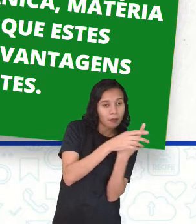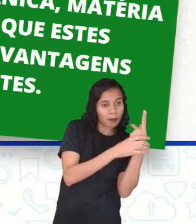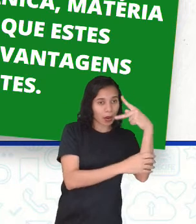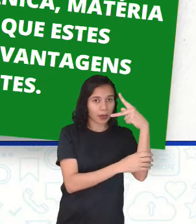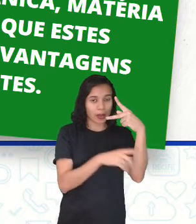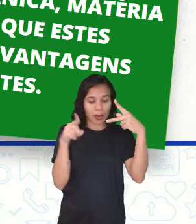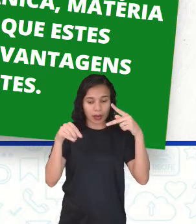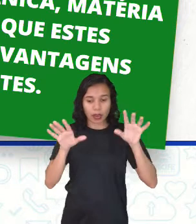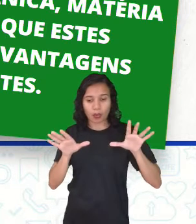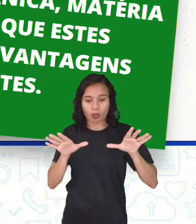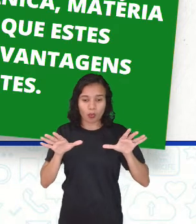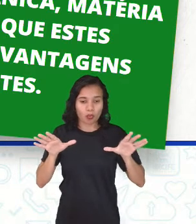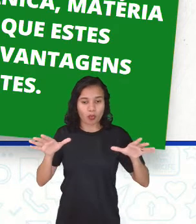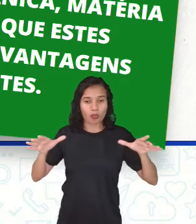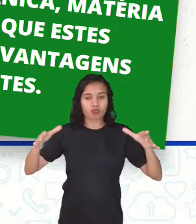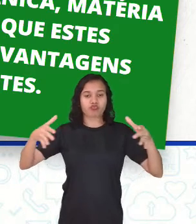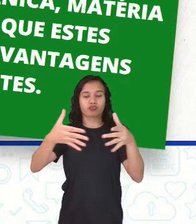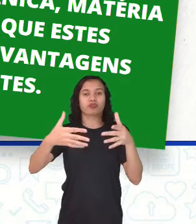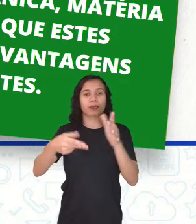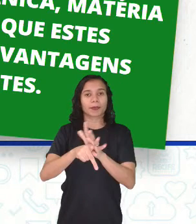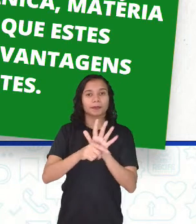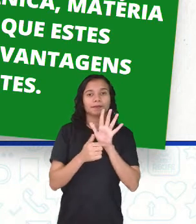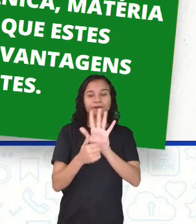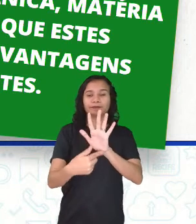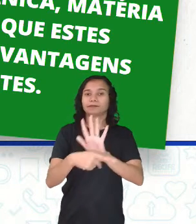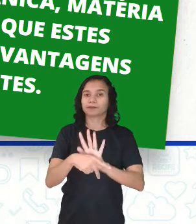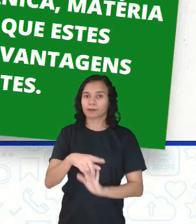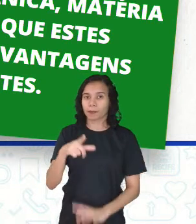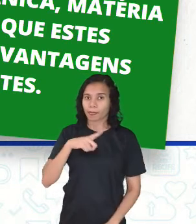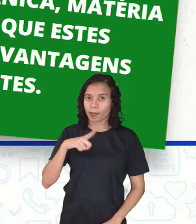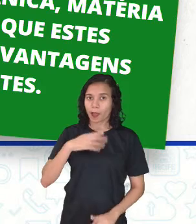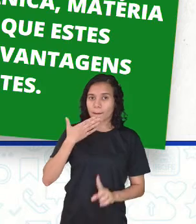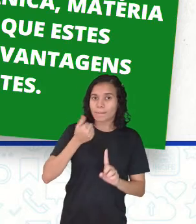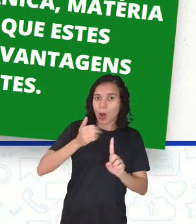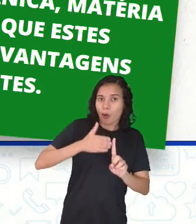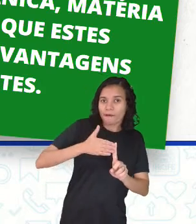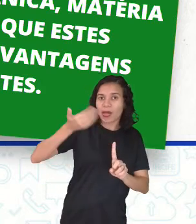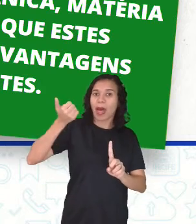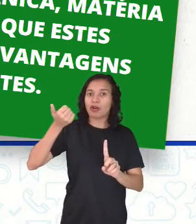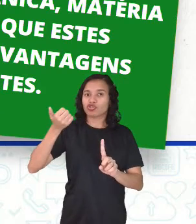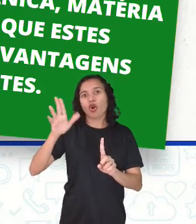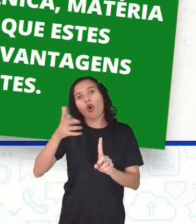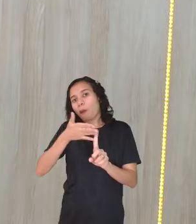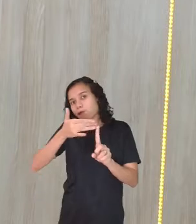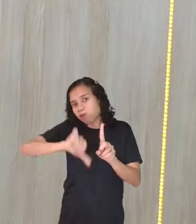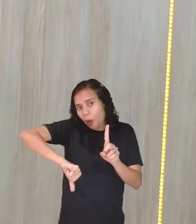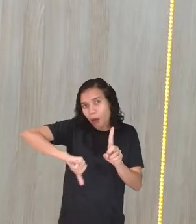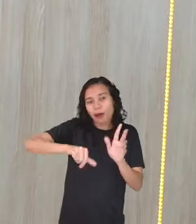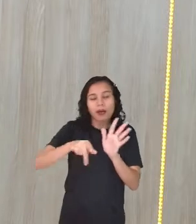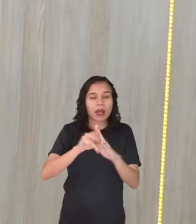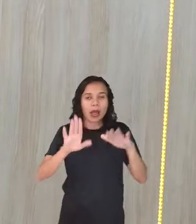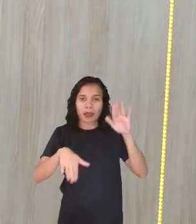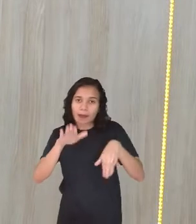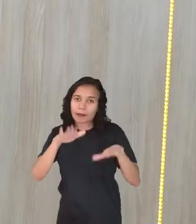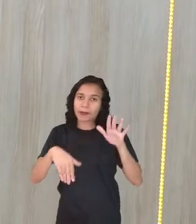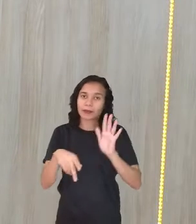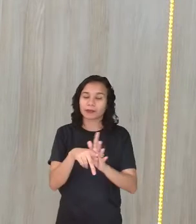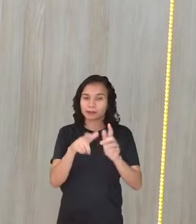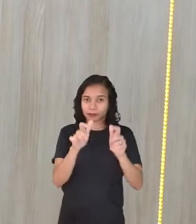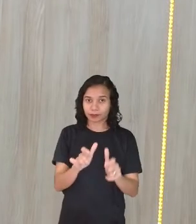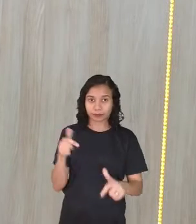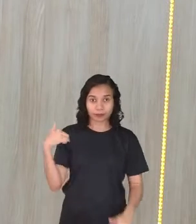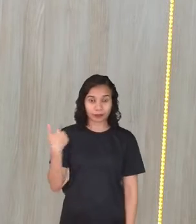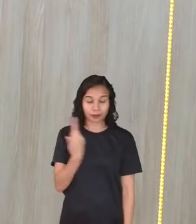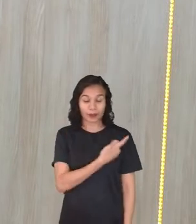esse conjunto aí, não é, que eles vão apresentar vantagens e desvantagens em diferentes ambientes. Então, o que a gente vai falar é